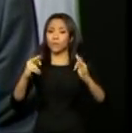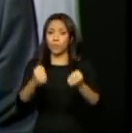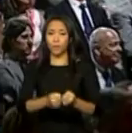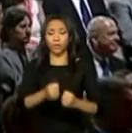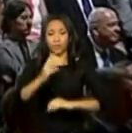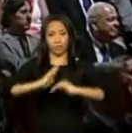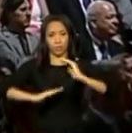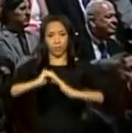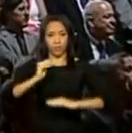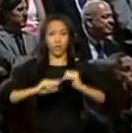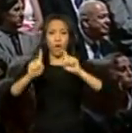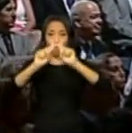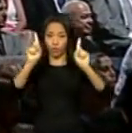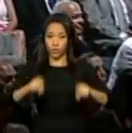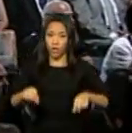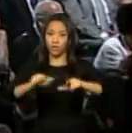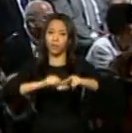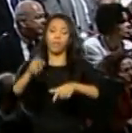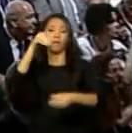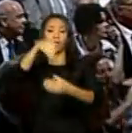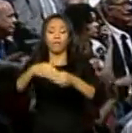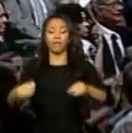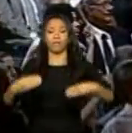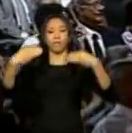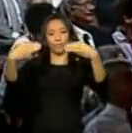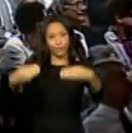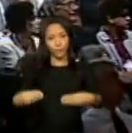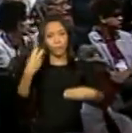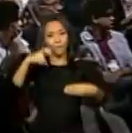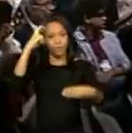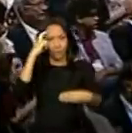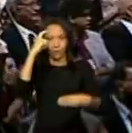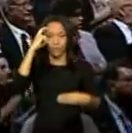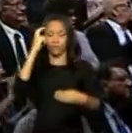Cultura. Não há...